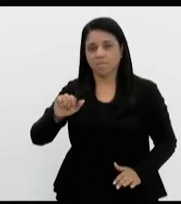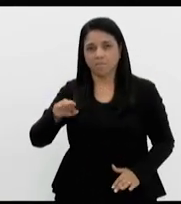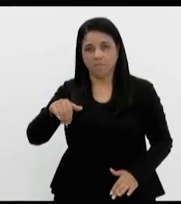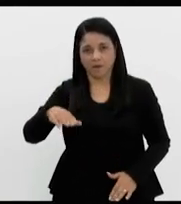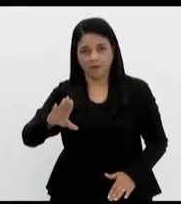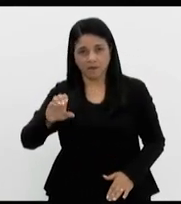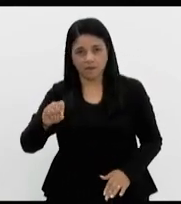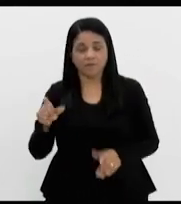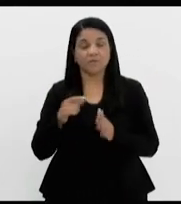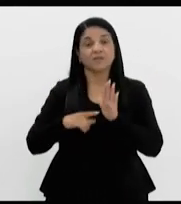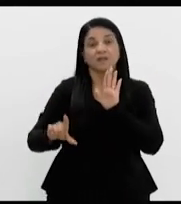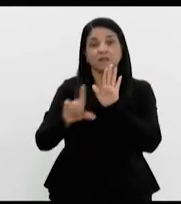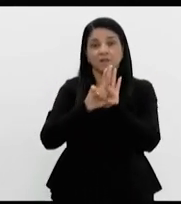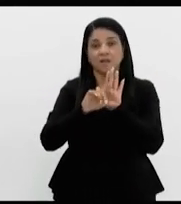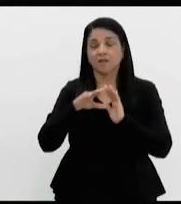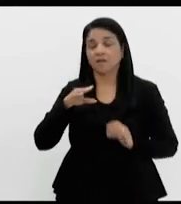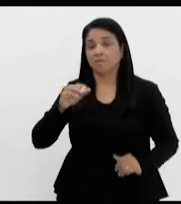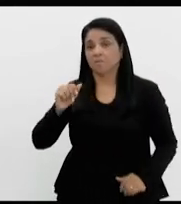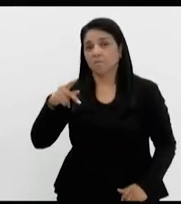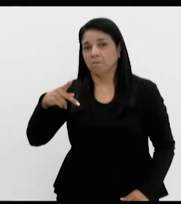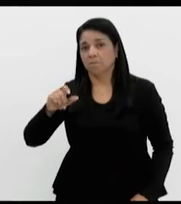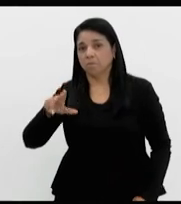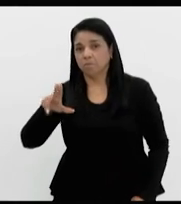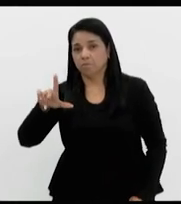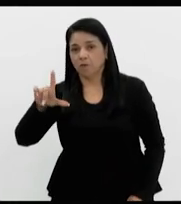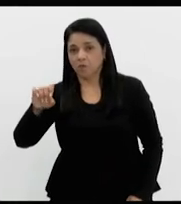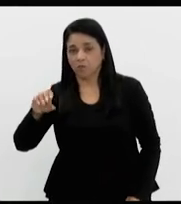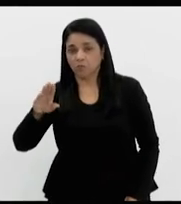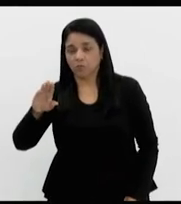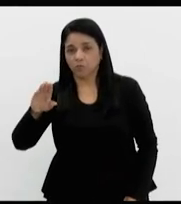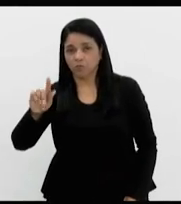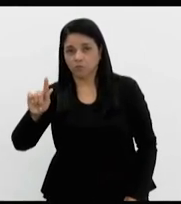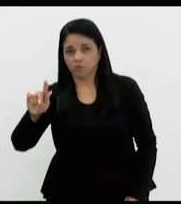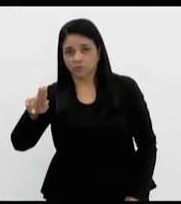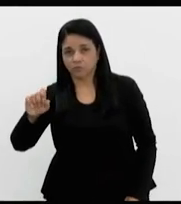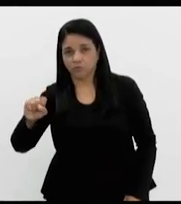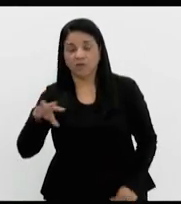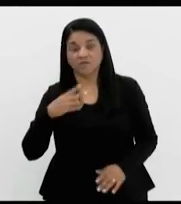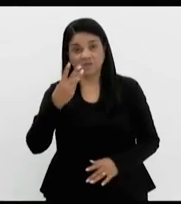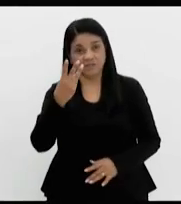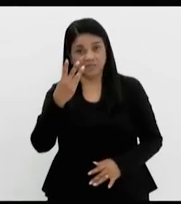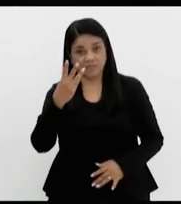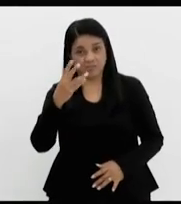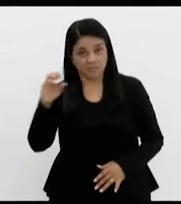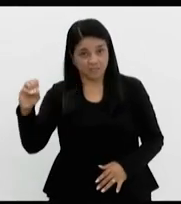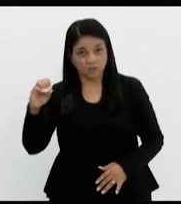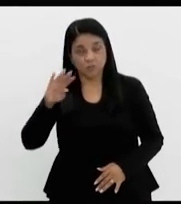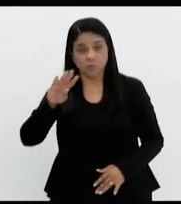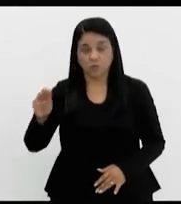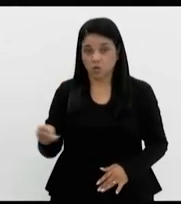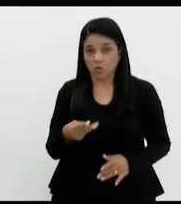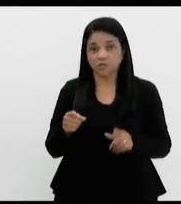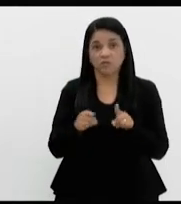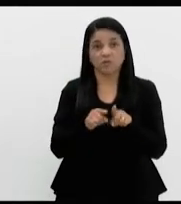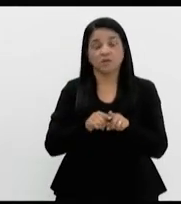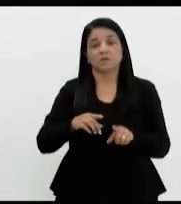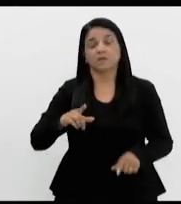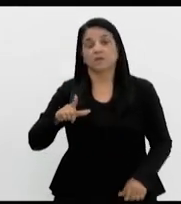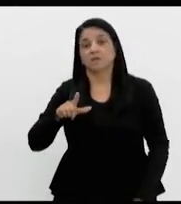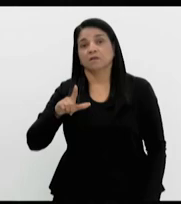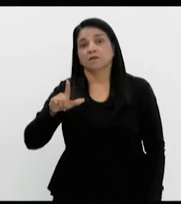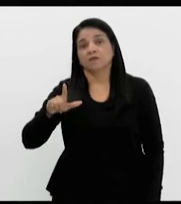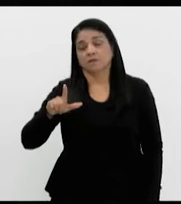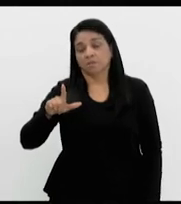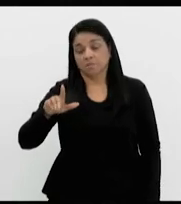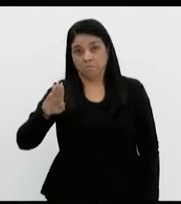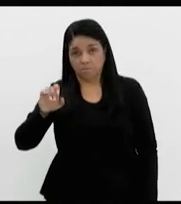Gustavo, mais de 300 milhões só na Lei Paulo Gustavo para o Estado do Rio de Janeiro. Agora, na Lei Aldir Blanc 2, serão